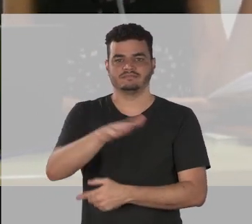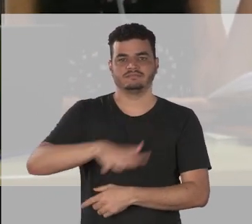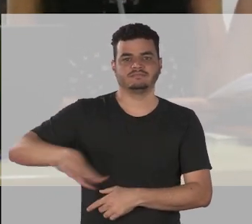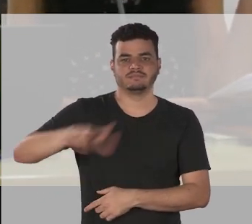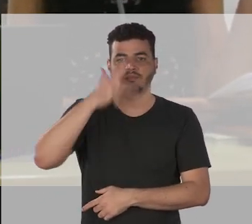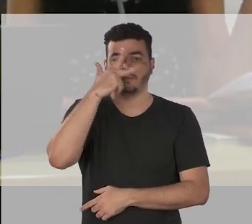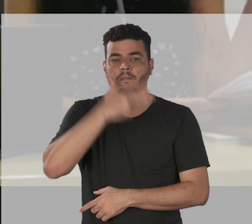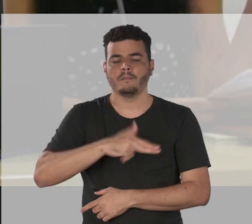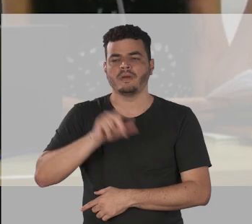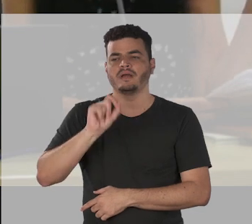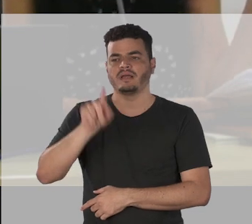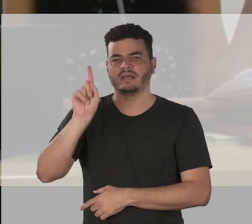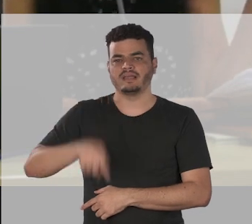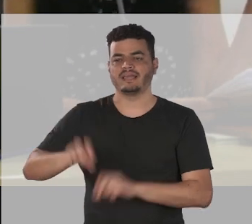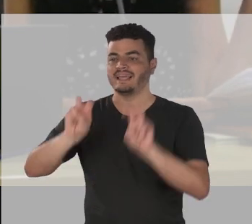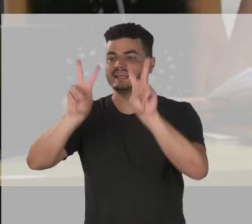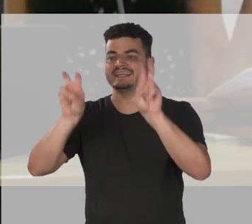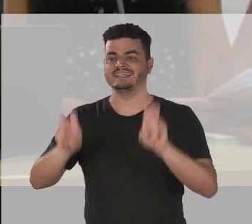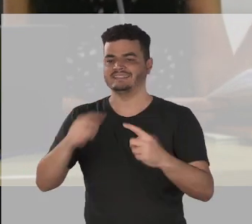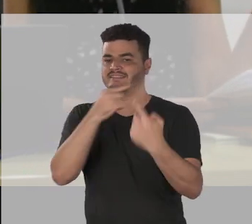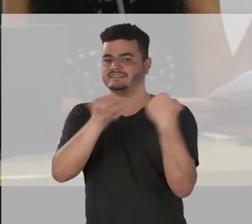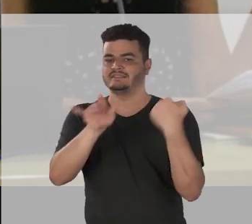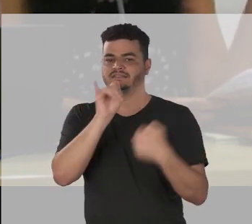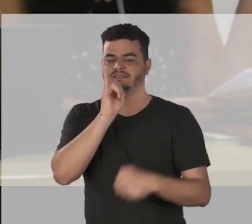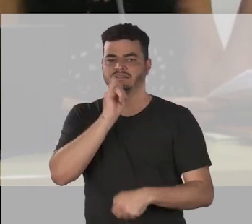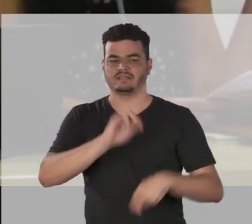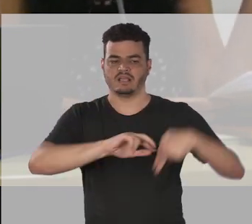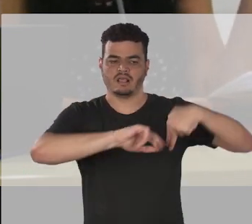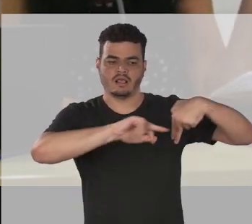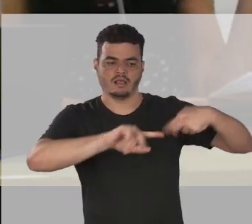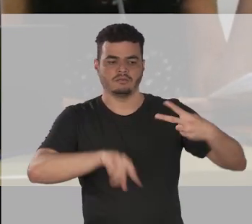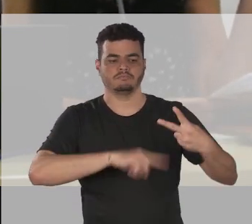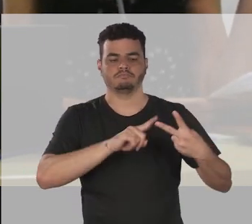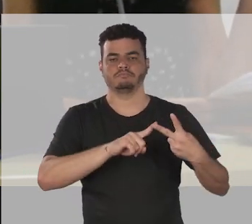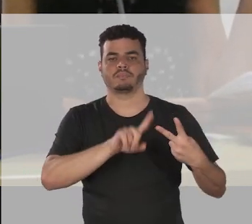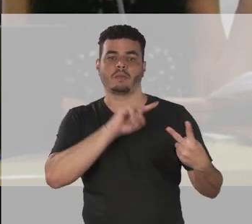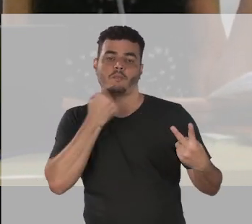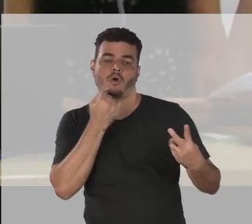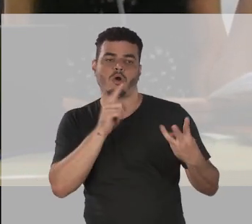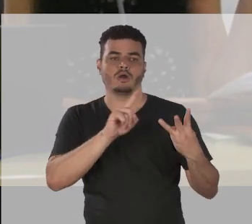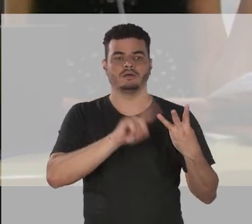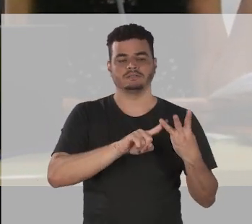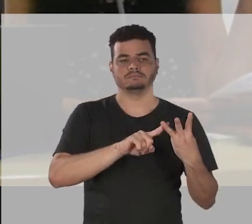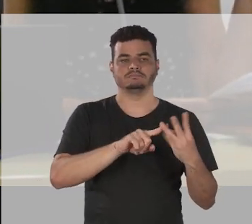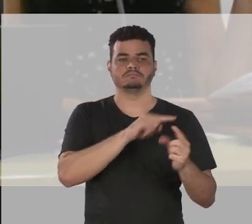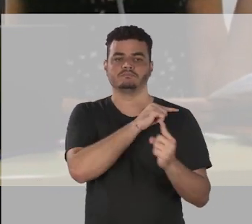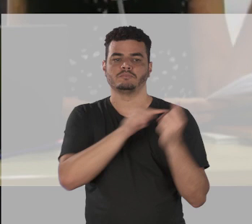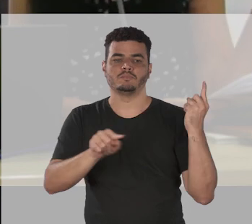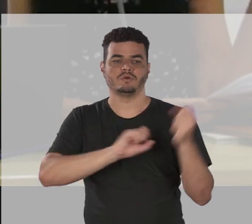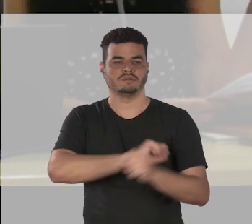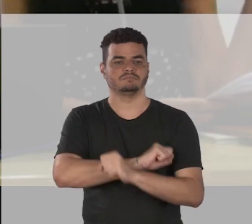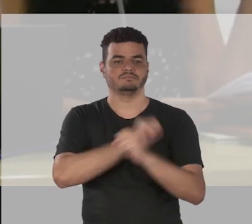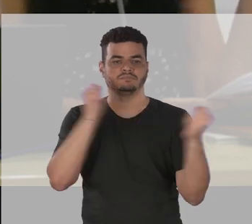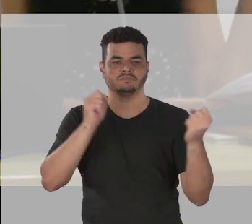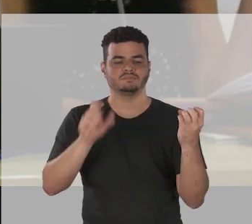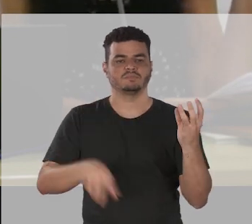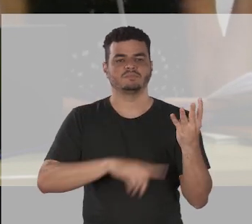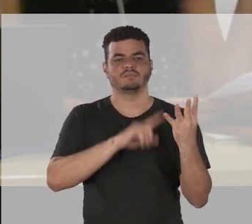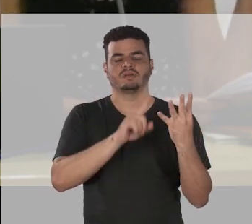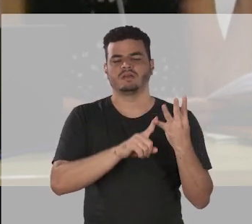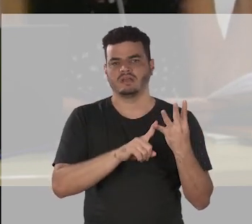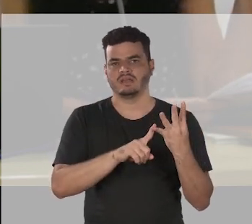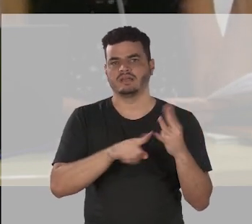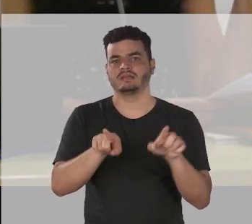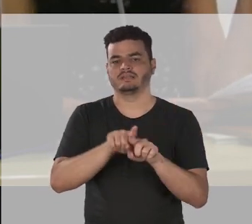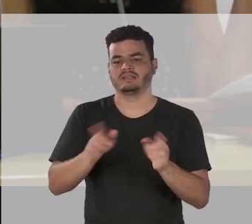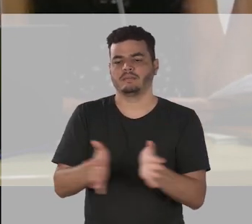pouco frequentes. Ou a literatura infantil, que consideramos temas tabus como a dissidência exogenérica, a morte